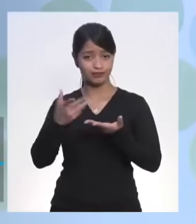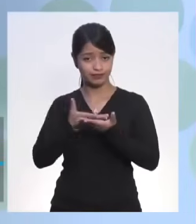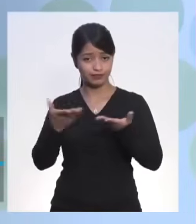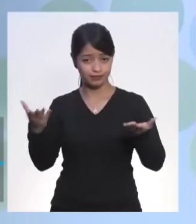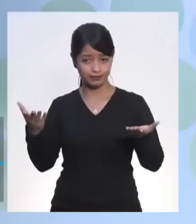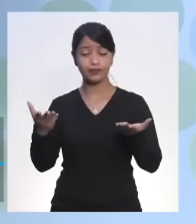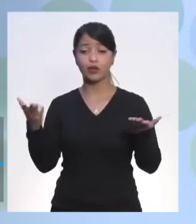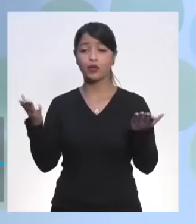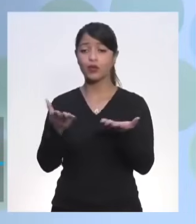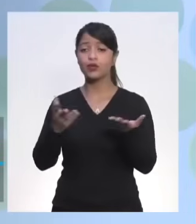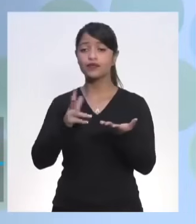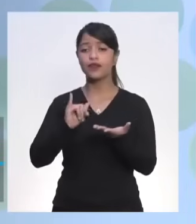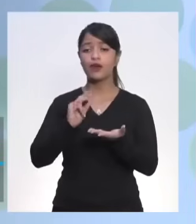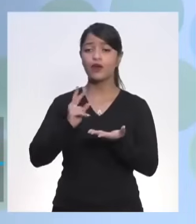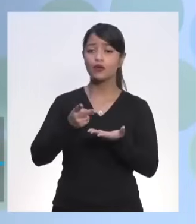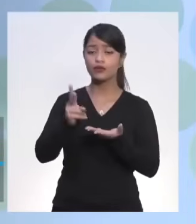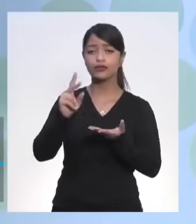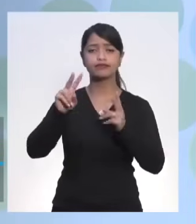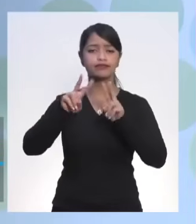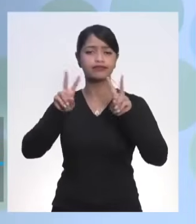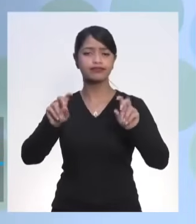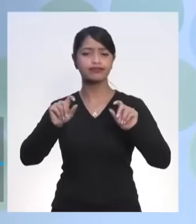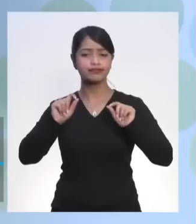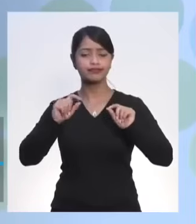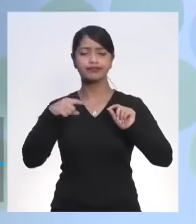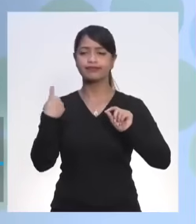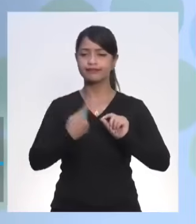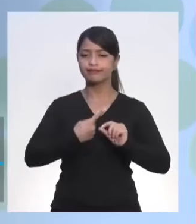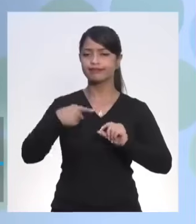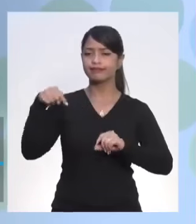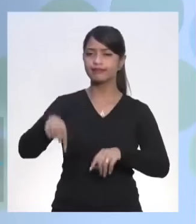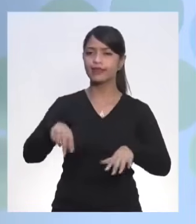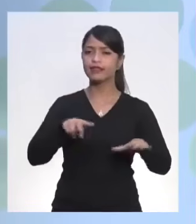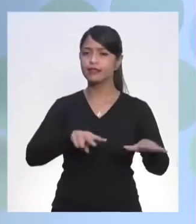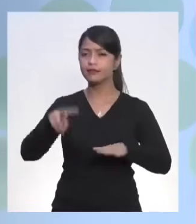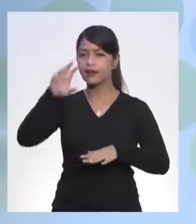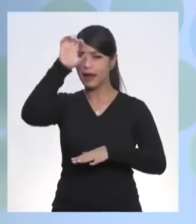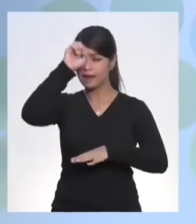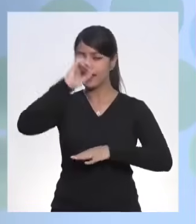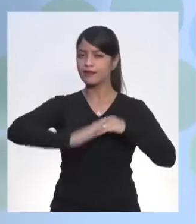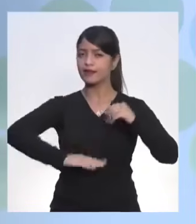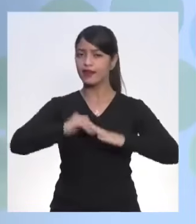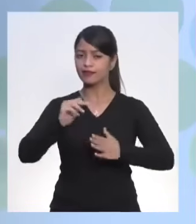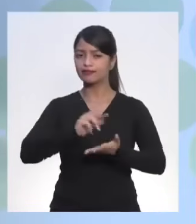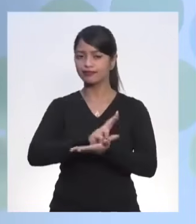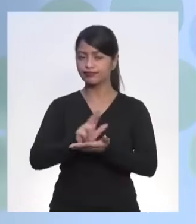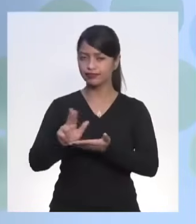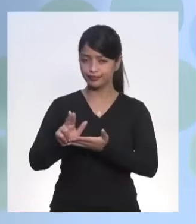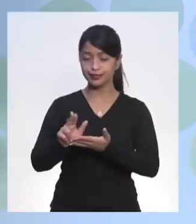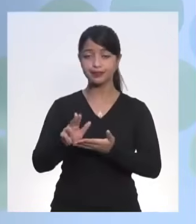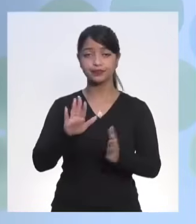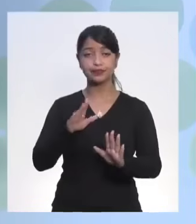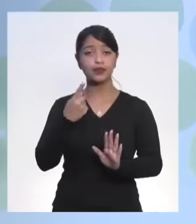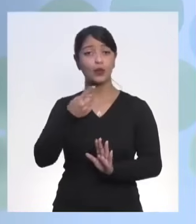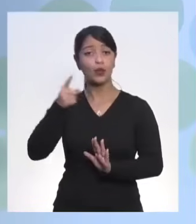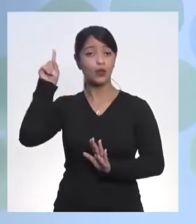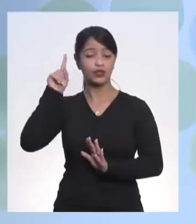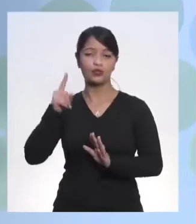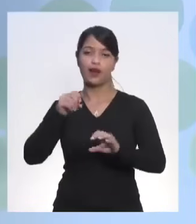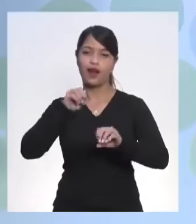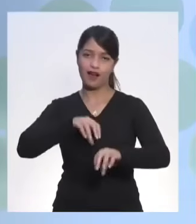essa habilidade, as atividades que nós estamos ao longo dessa semana aí, essa última aula de matemática da semana de